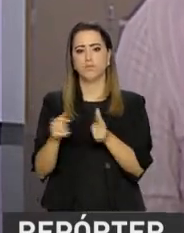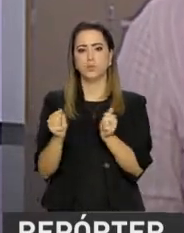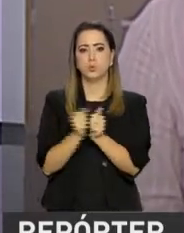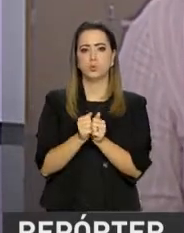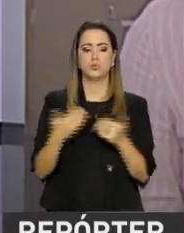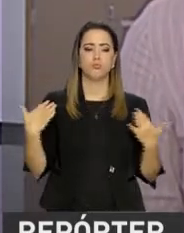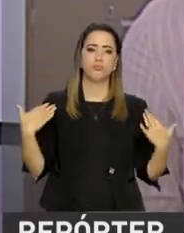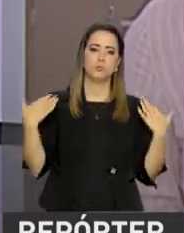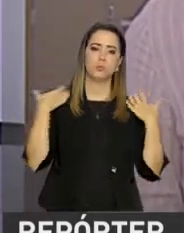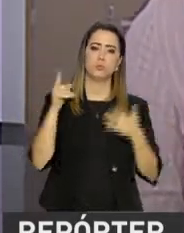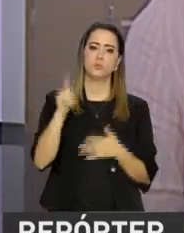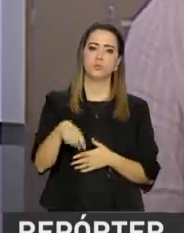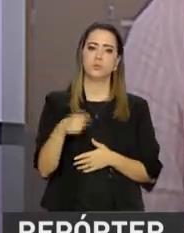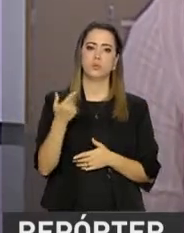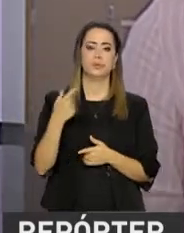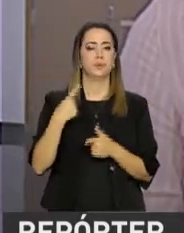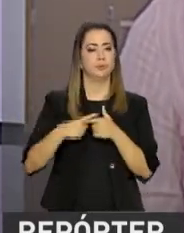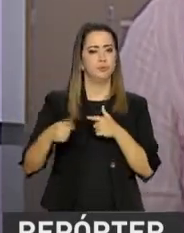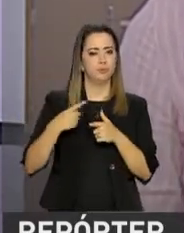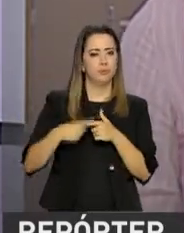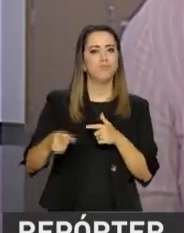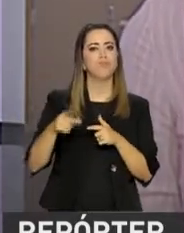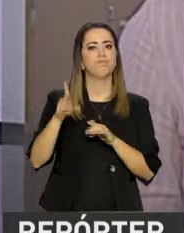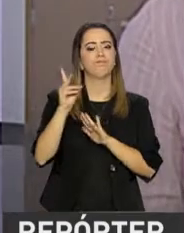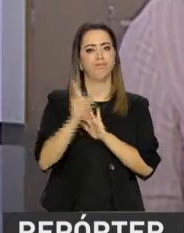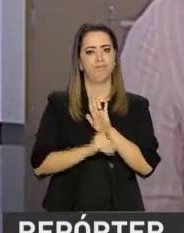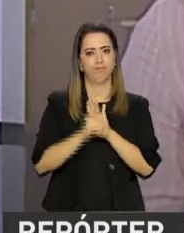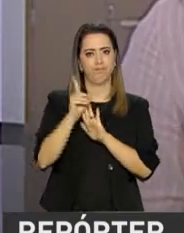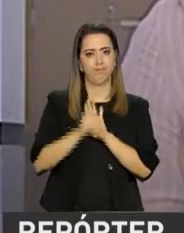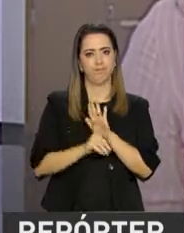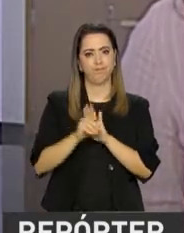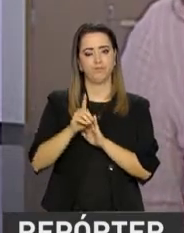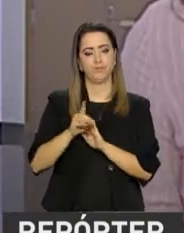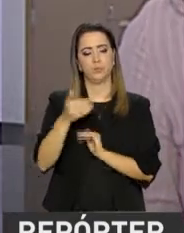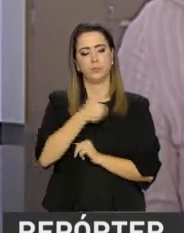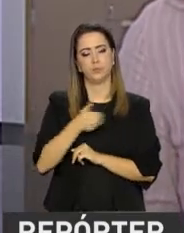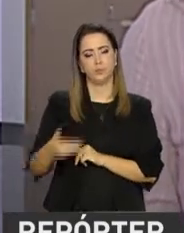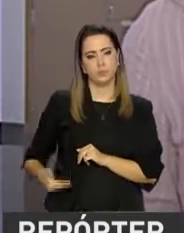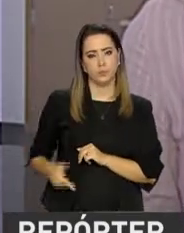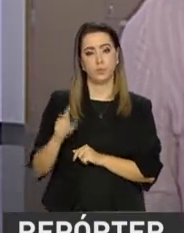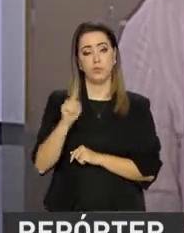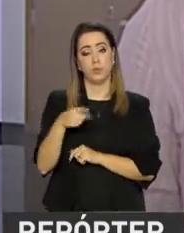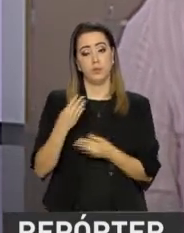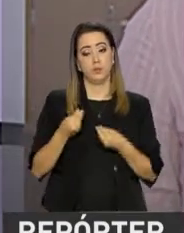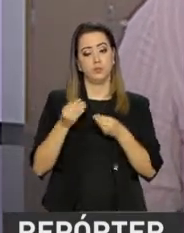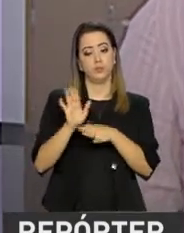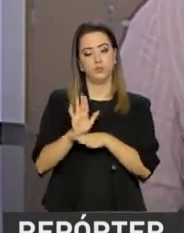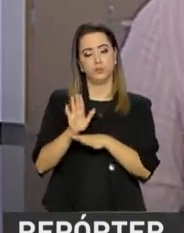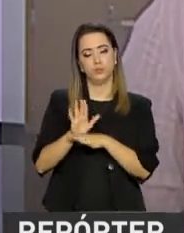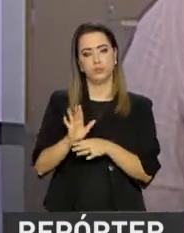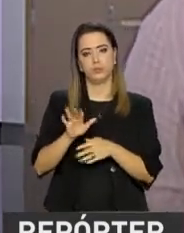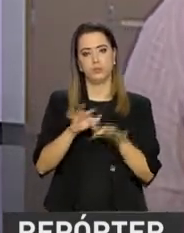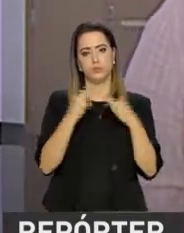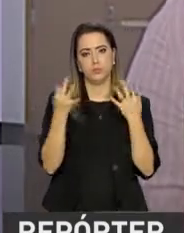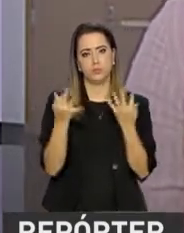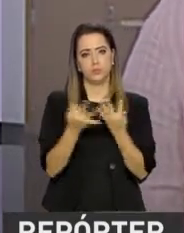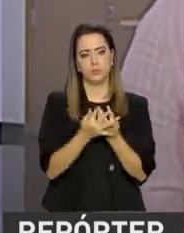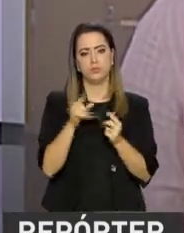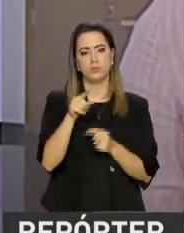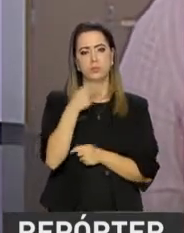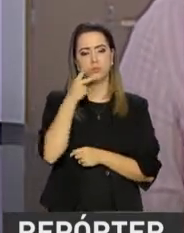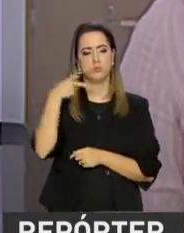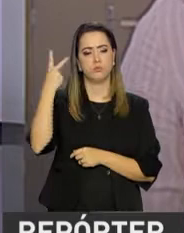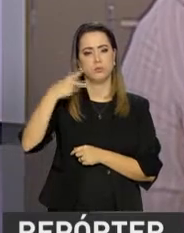de Anderson era um atentado à democracia. O presidente prestou solidariedade às famílias das vítimas e lembrou que a